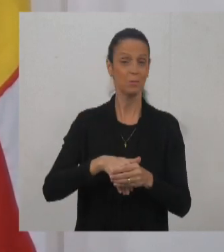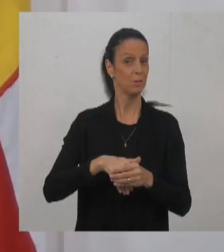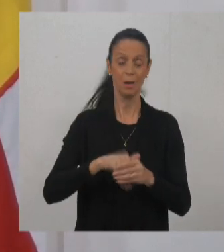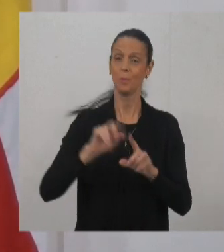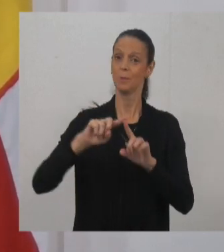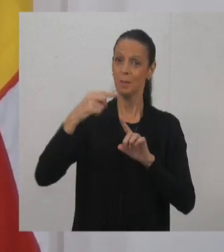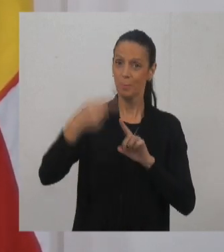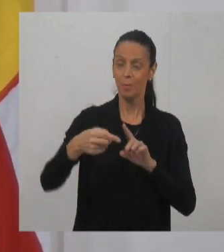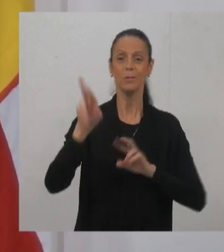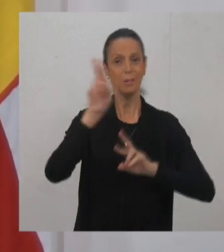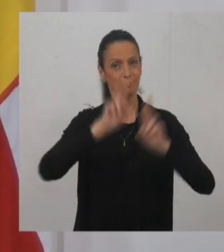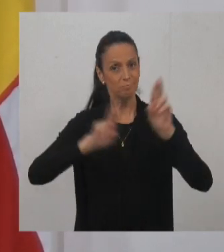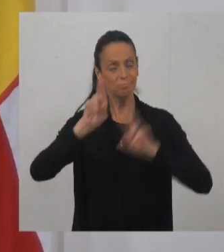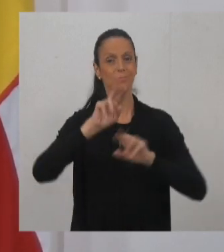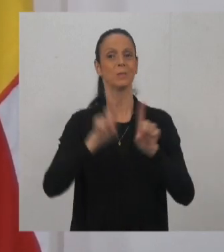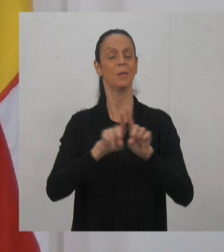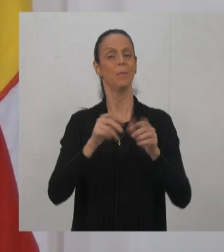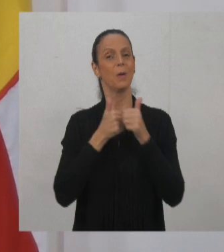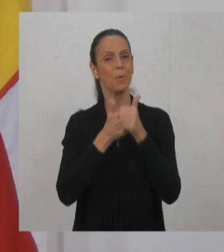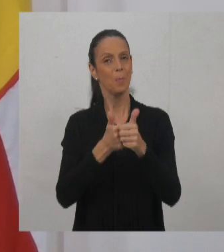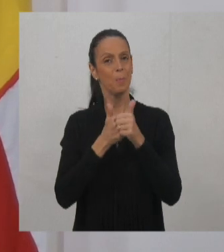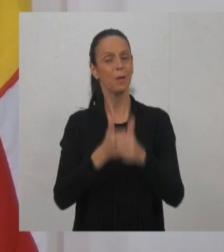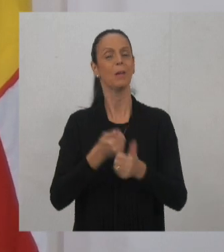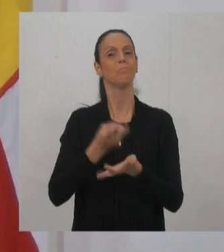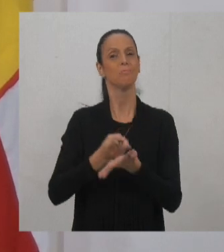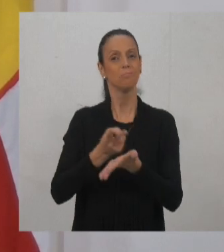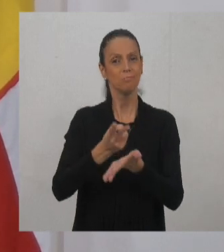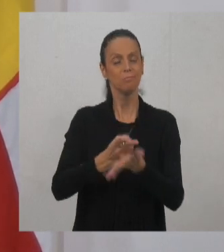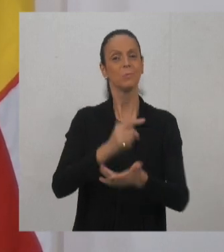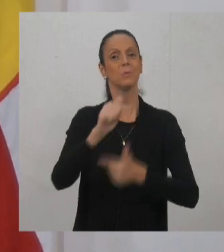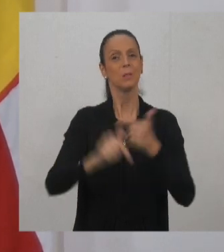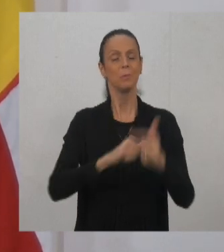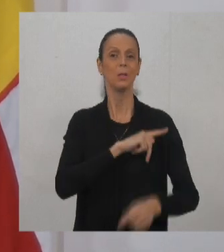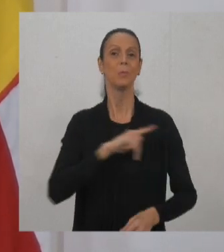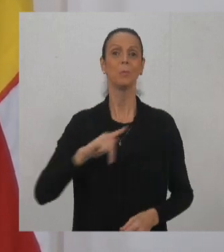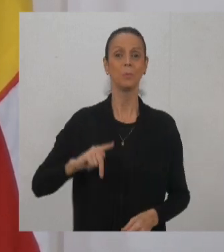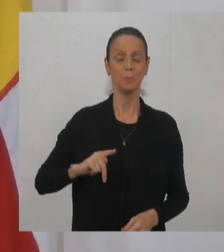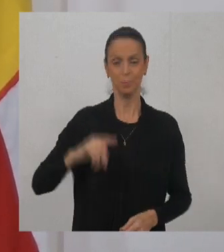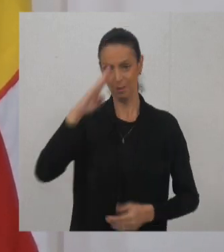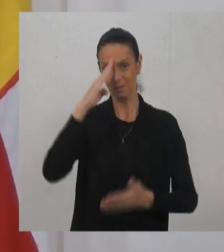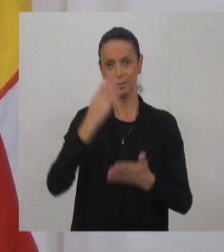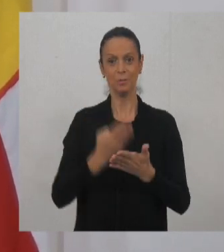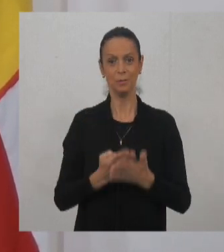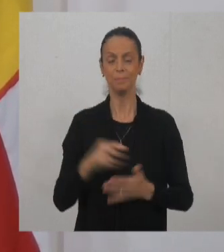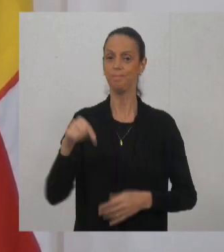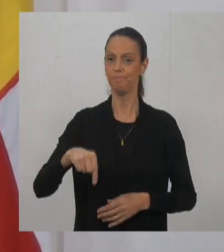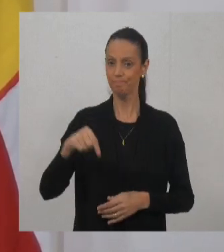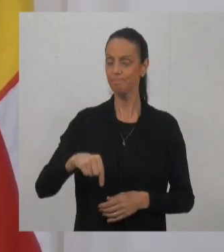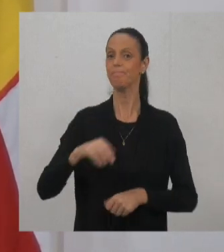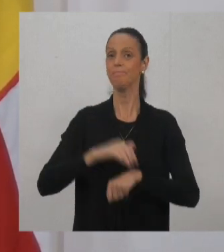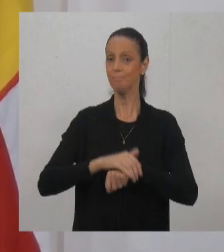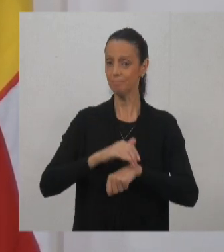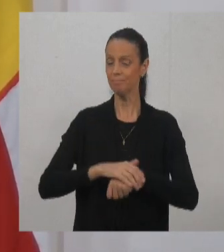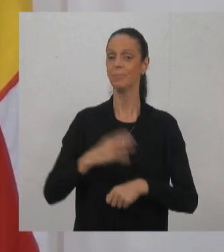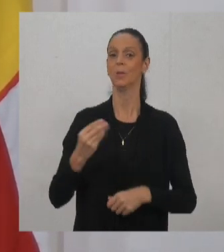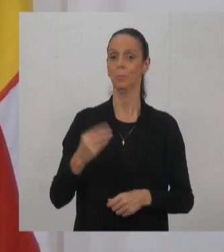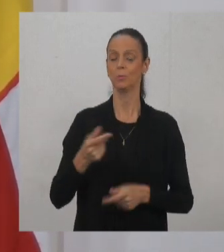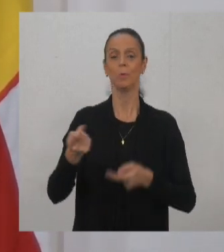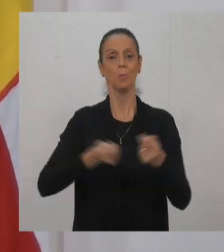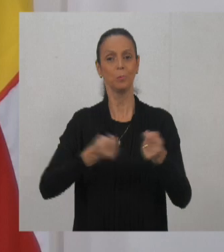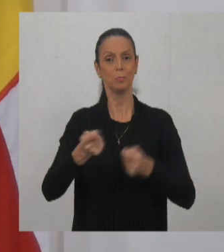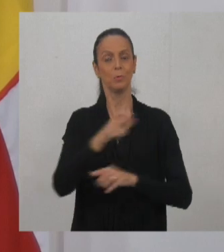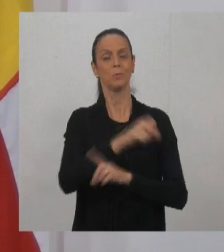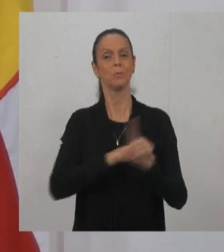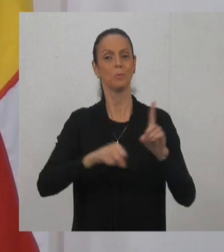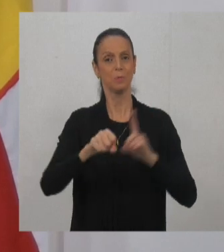se perpetua no acompanhamento constante do trabalho público, e creio que aqui é muito feito isso. Os controles sociais